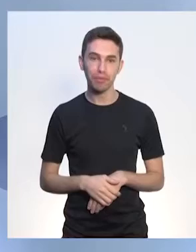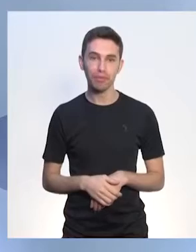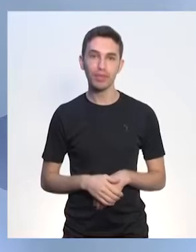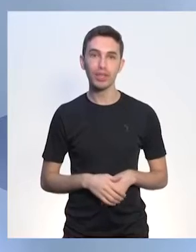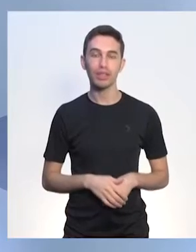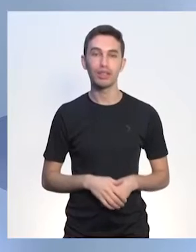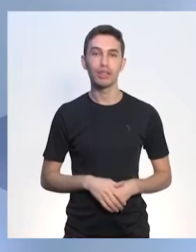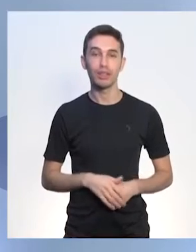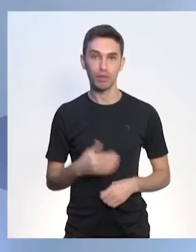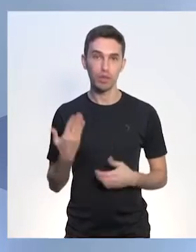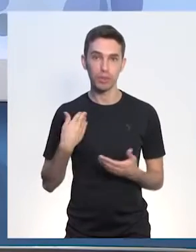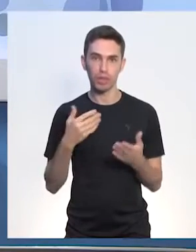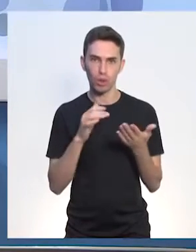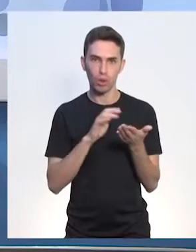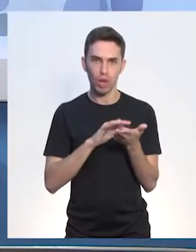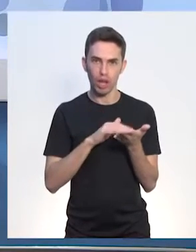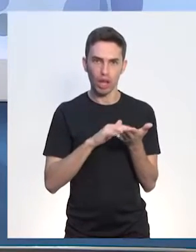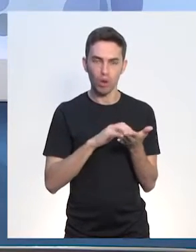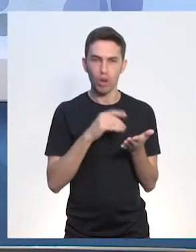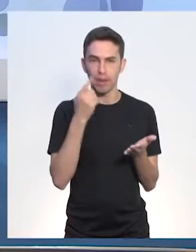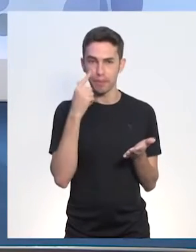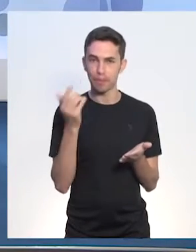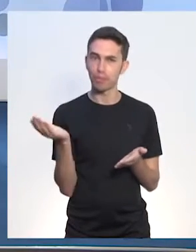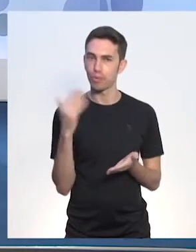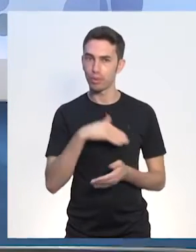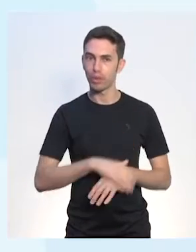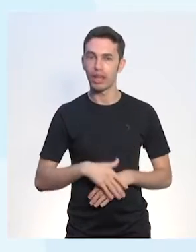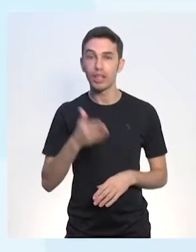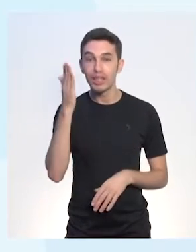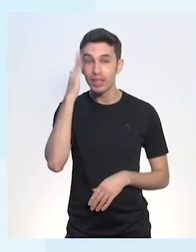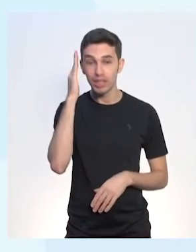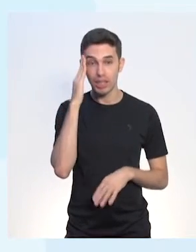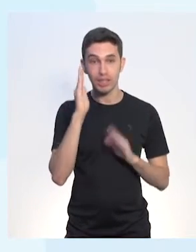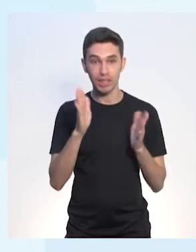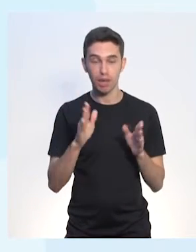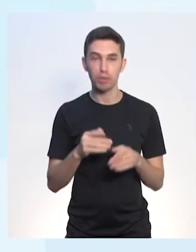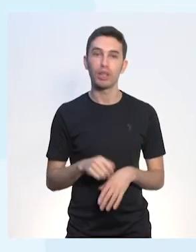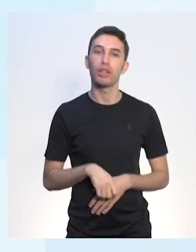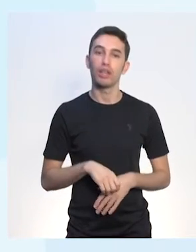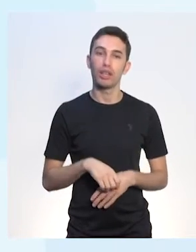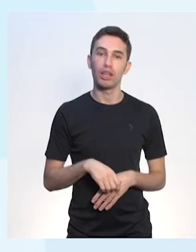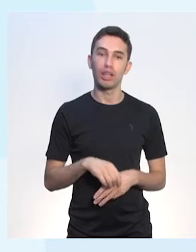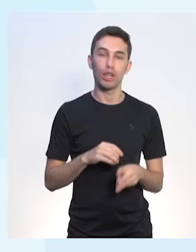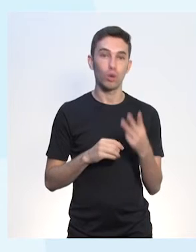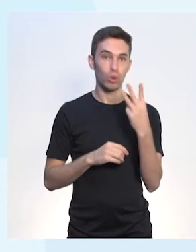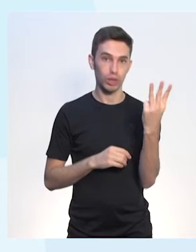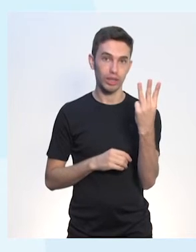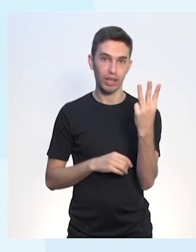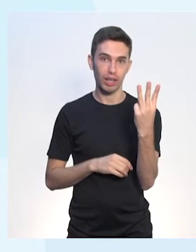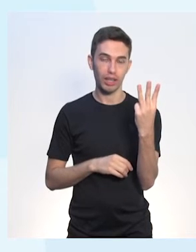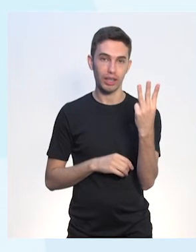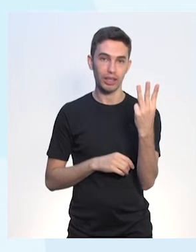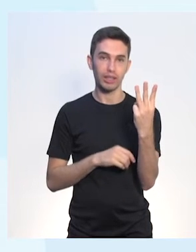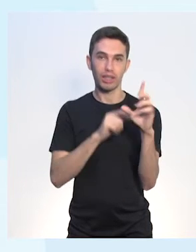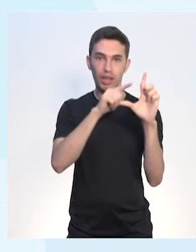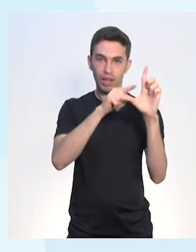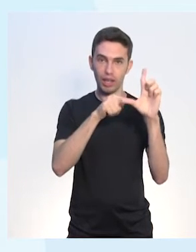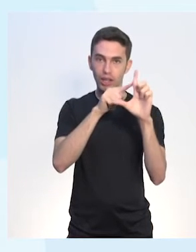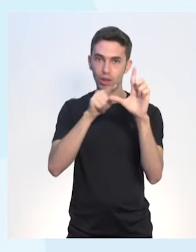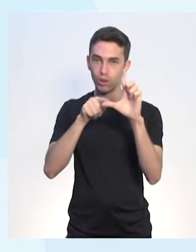do cálculo? Vamos? Então, o que a gente já sabe? Que a soma dos 3 ângulos internos tem que